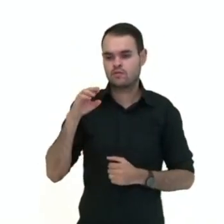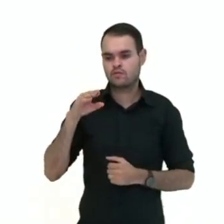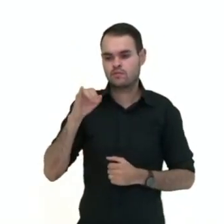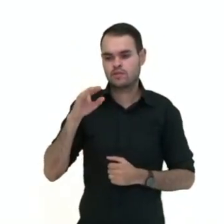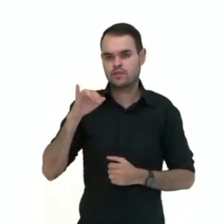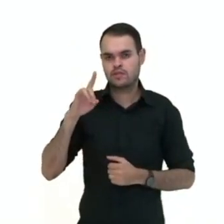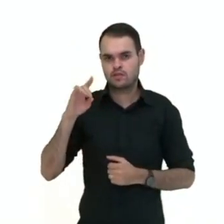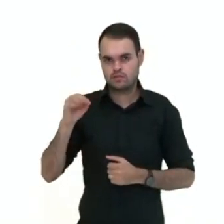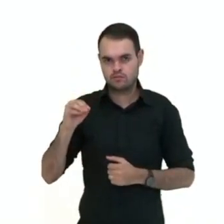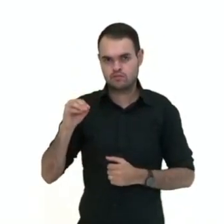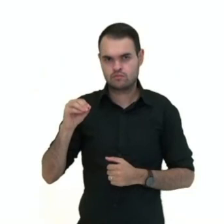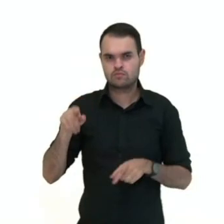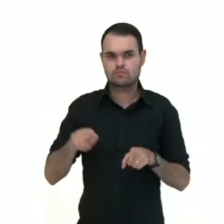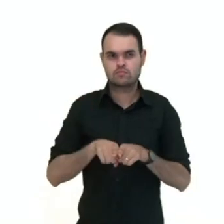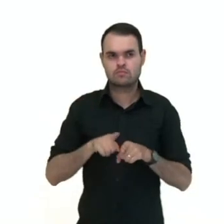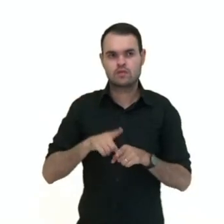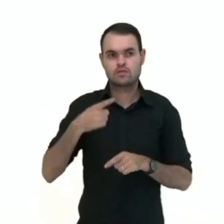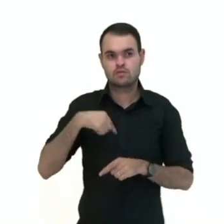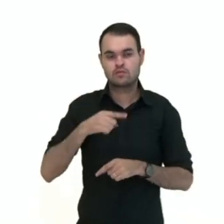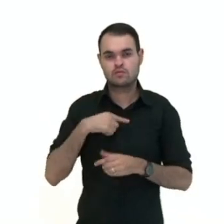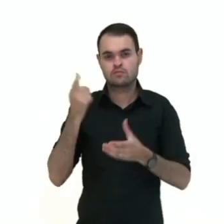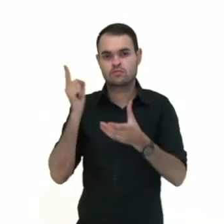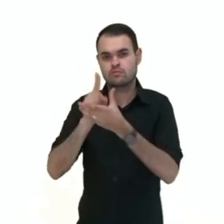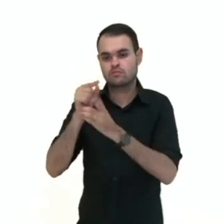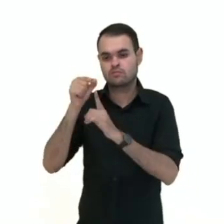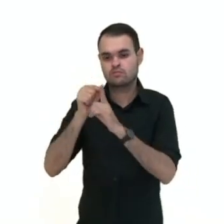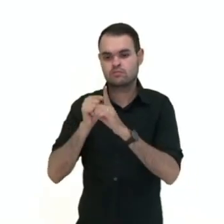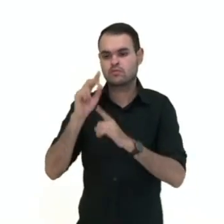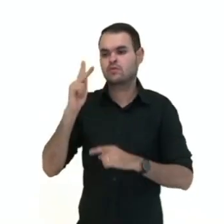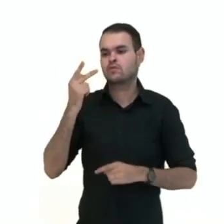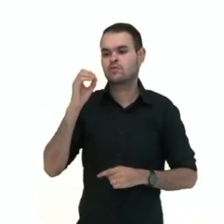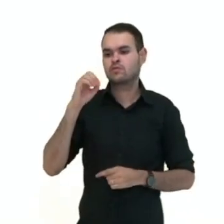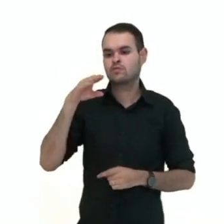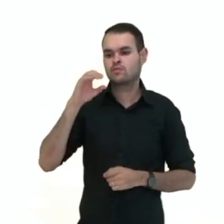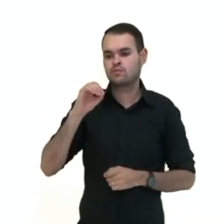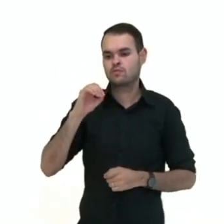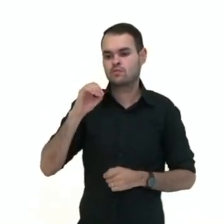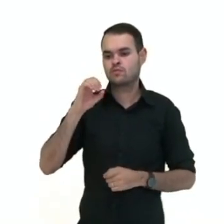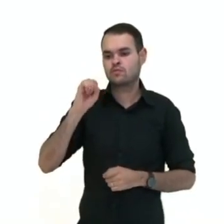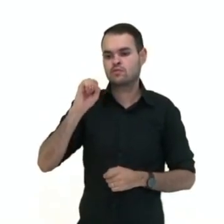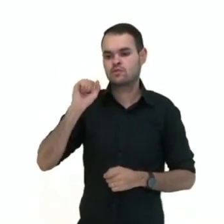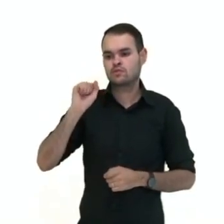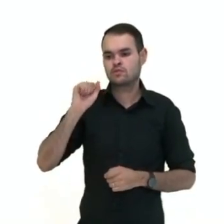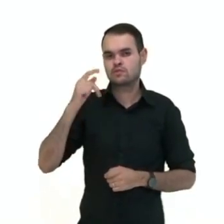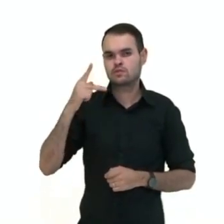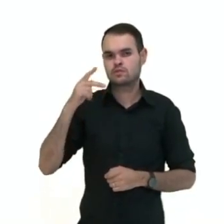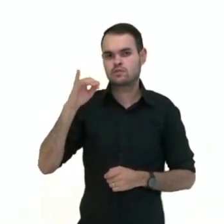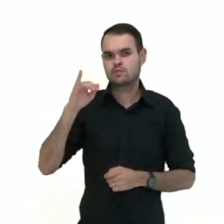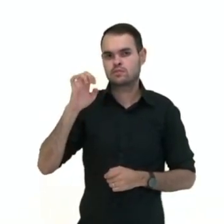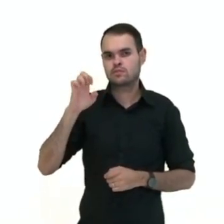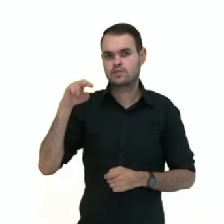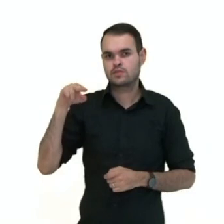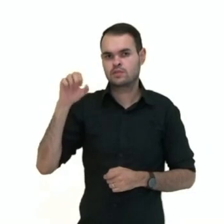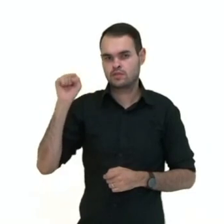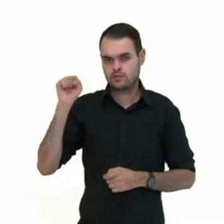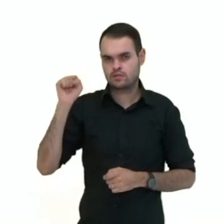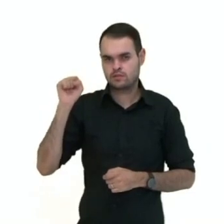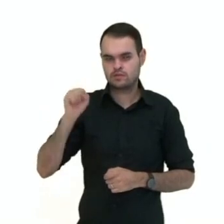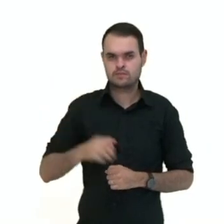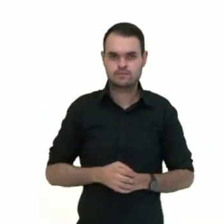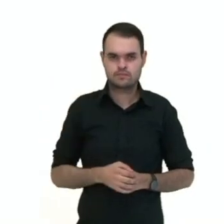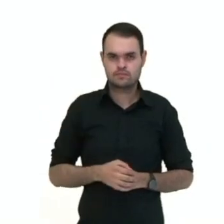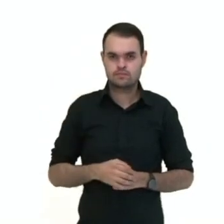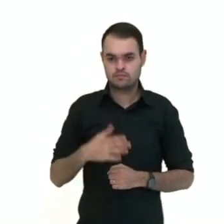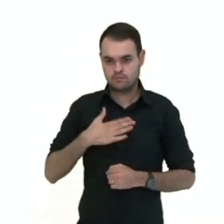gênero Homo. Aqui a nossa espécie, Homo sapiens, né? A minha espécie e a sua. Claro